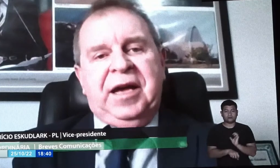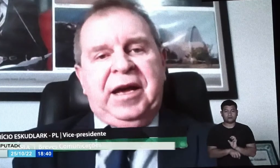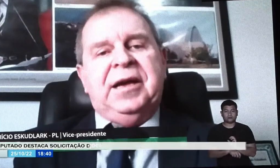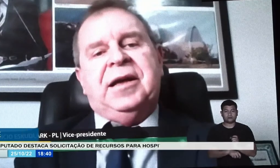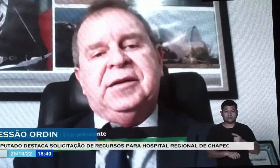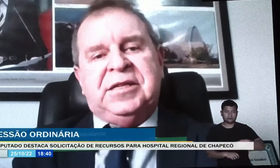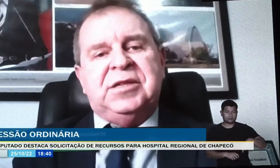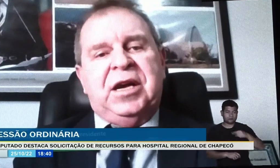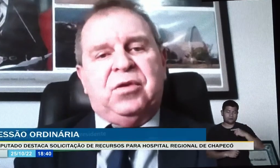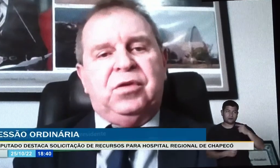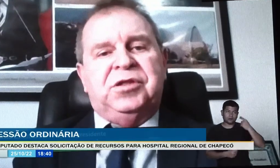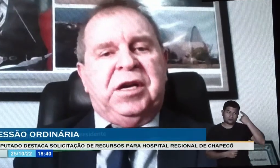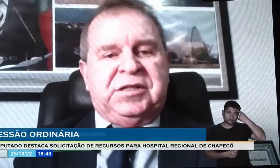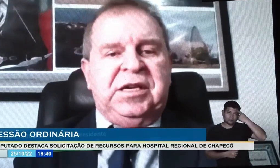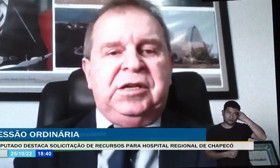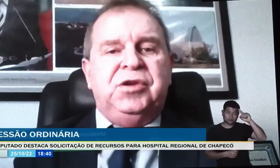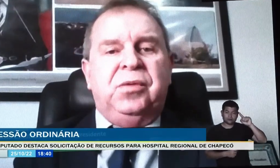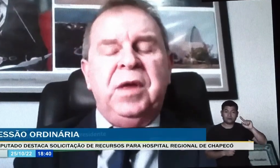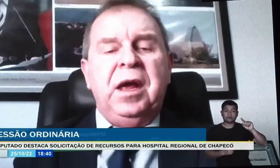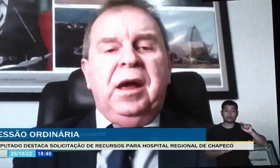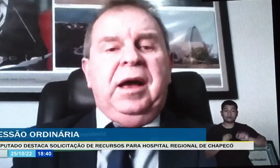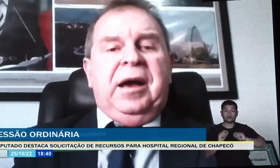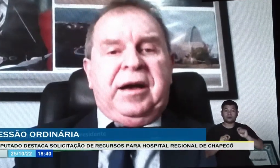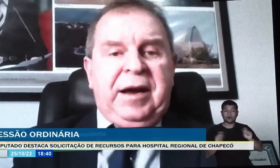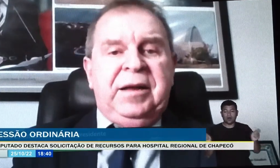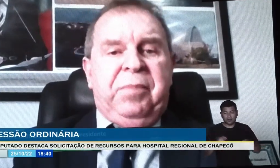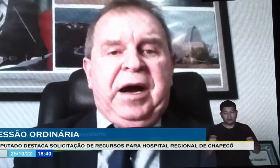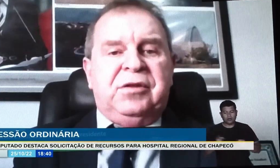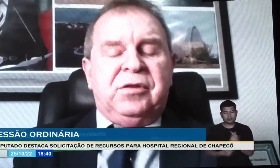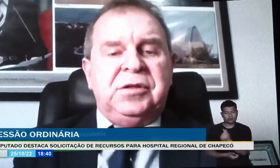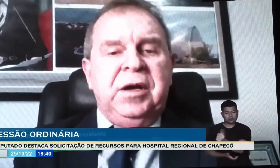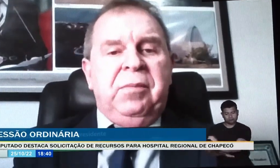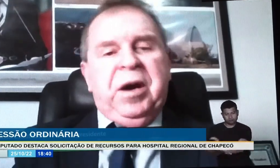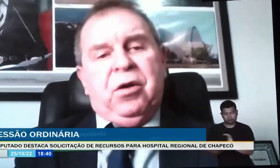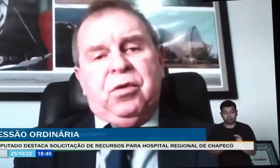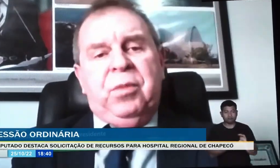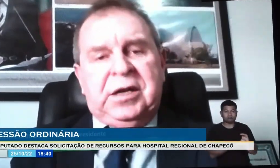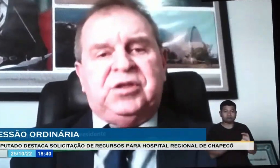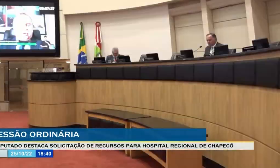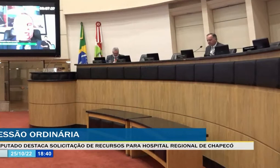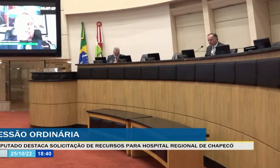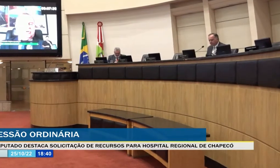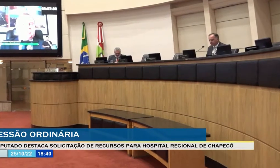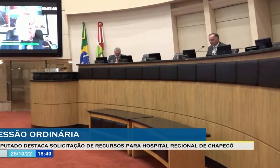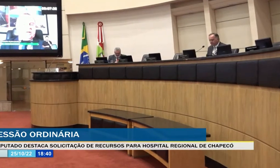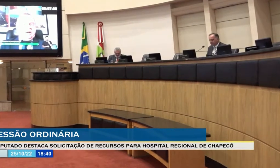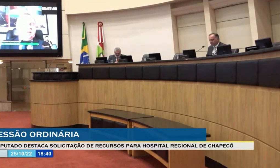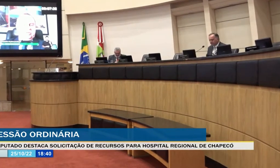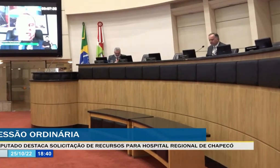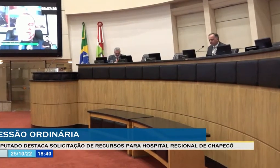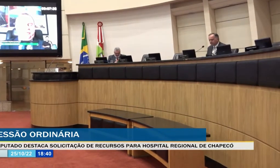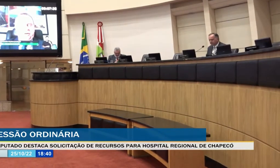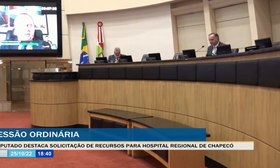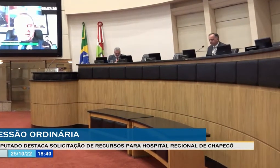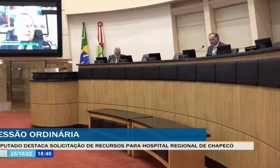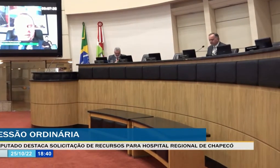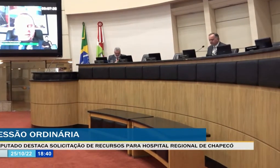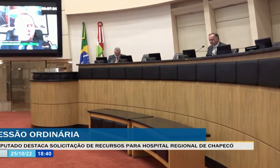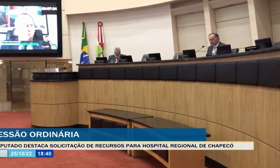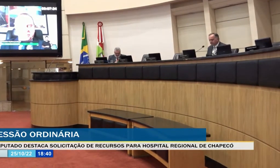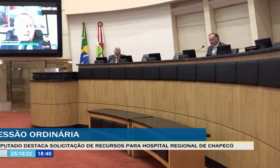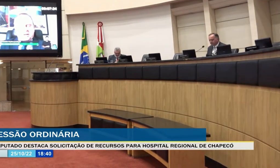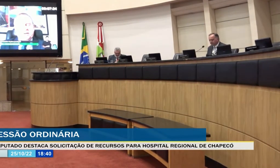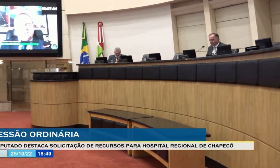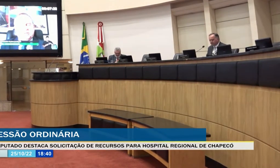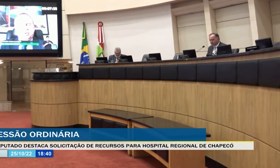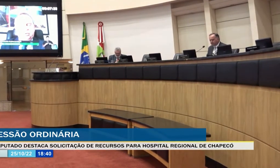da bancada do Oeste, repercutiu sobre a decisão do colegiado em solicitar ao governo do estado a destinação de 8 milhões de